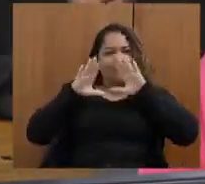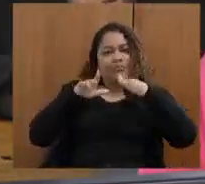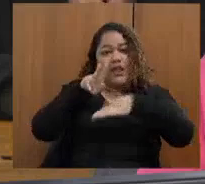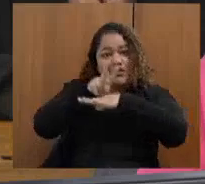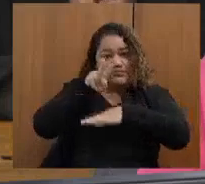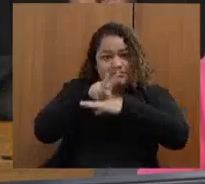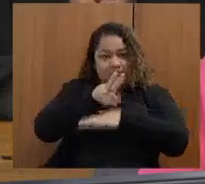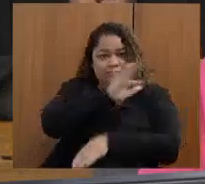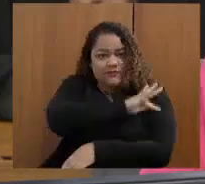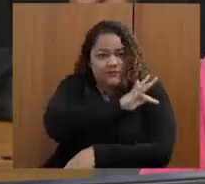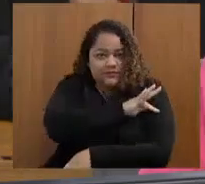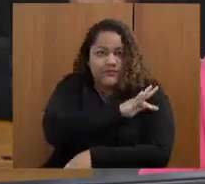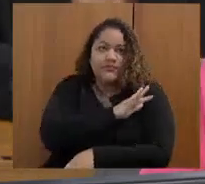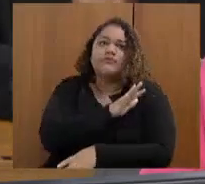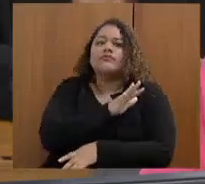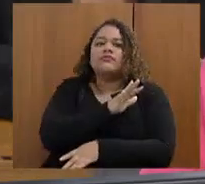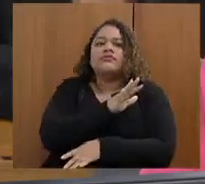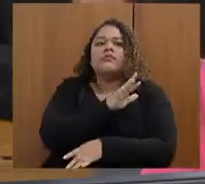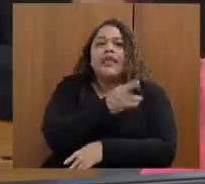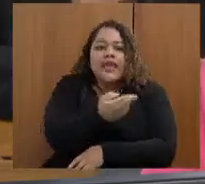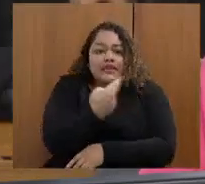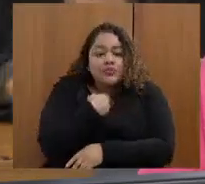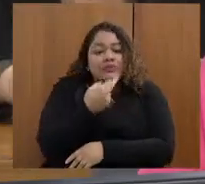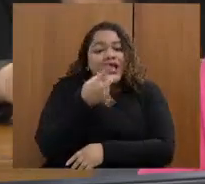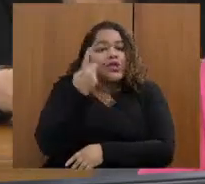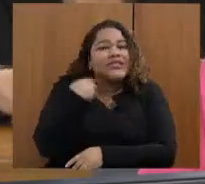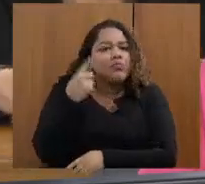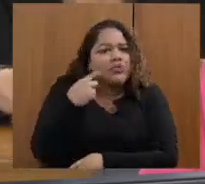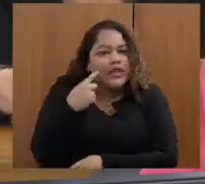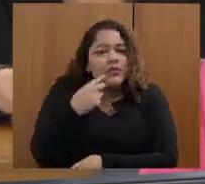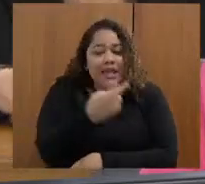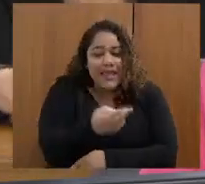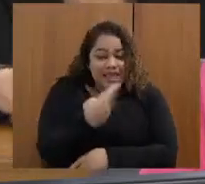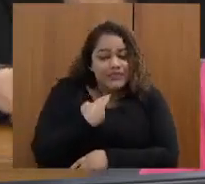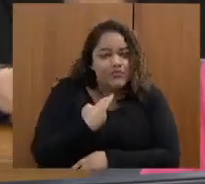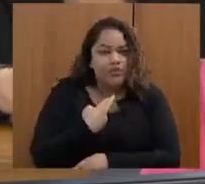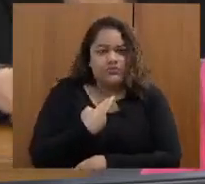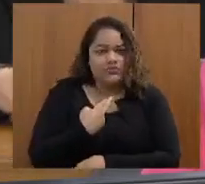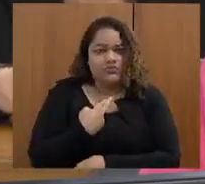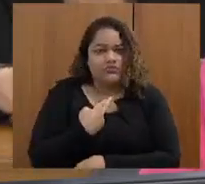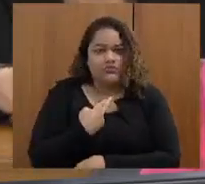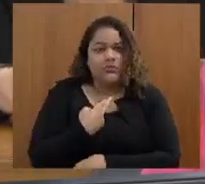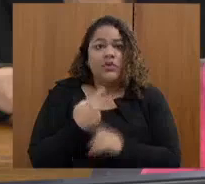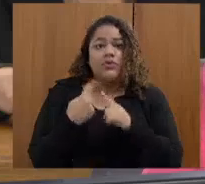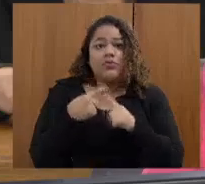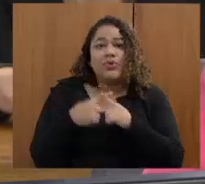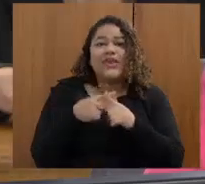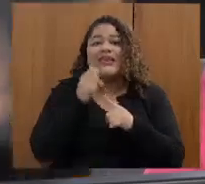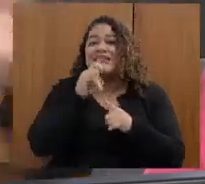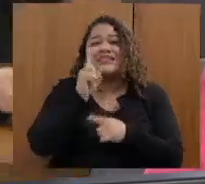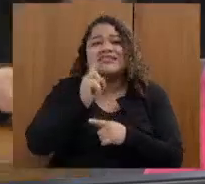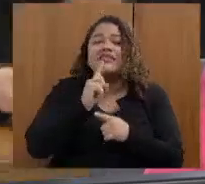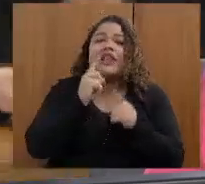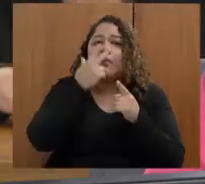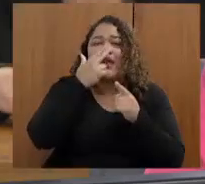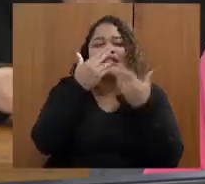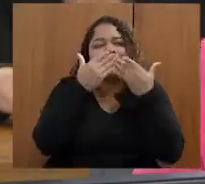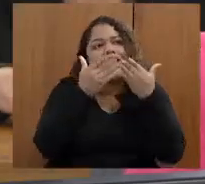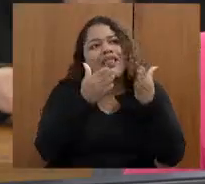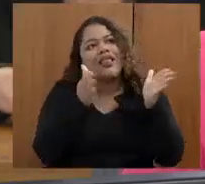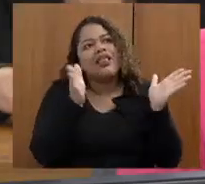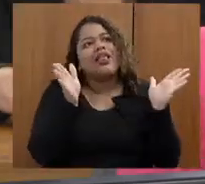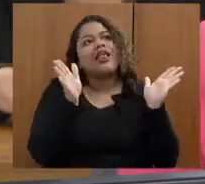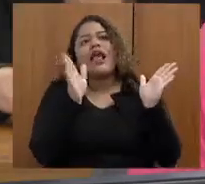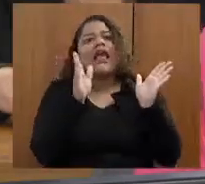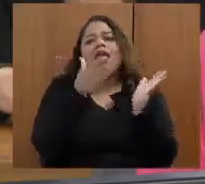responda Os questionamentos do deputado e da deputado porque senão se alarga demais a gente perde a função da